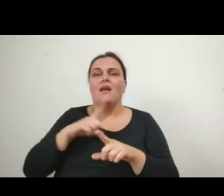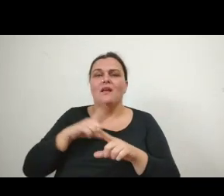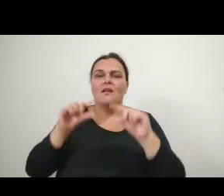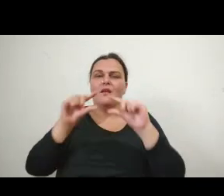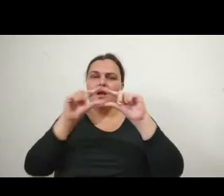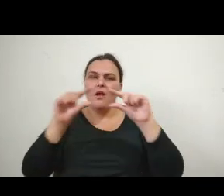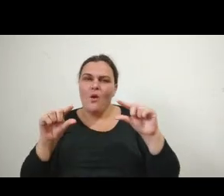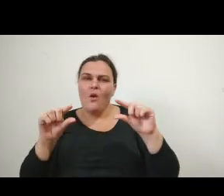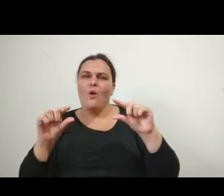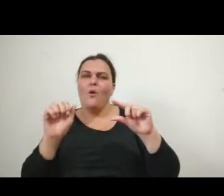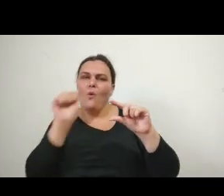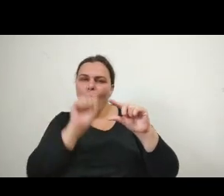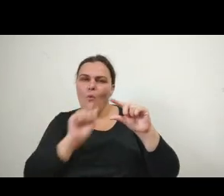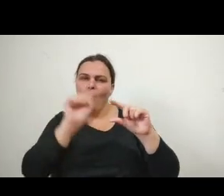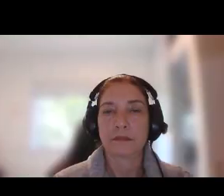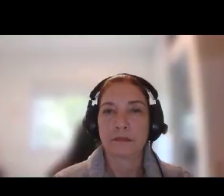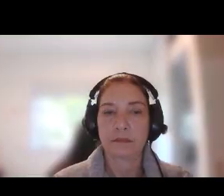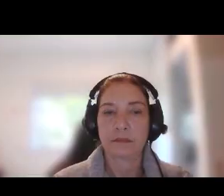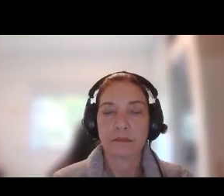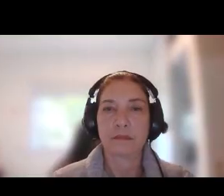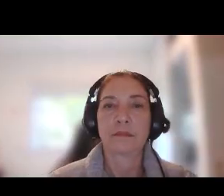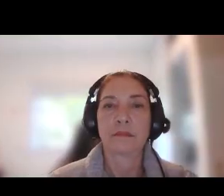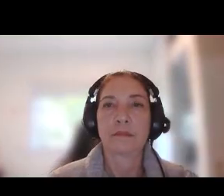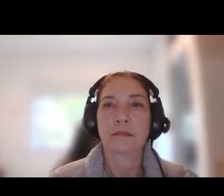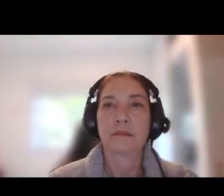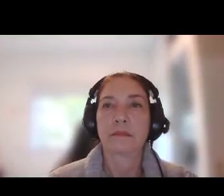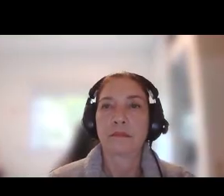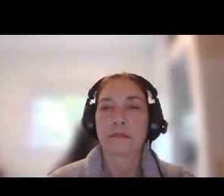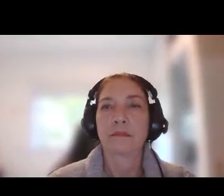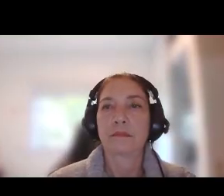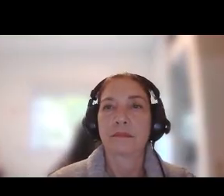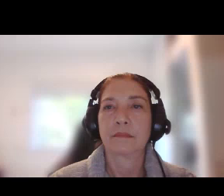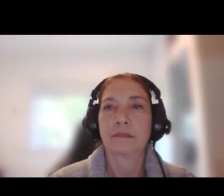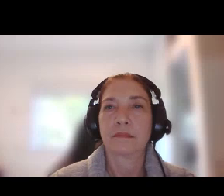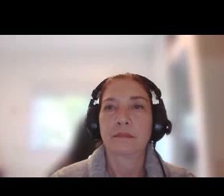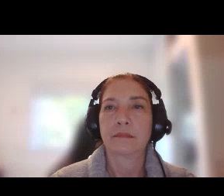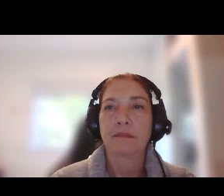dúvida, fiquem totalmente à vontade. Obrigado, gente.